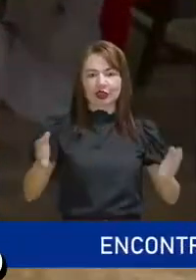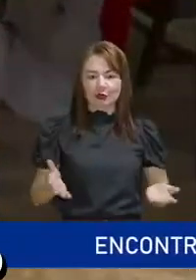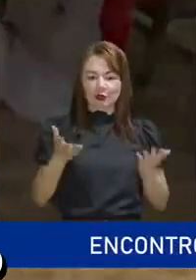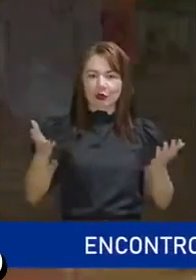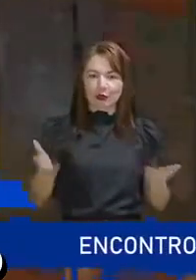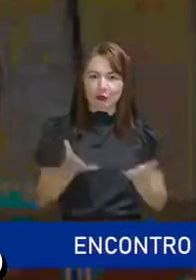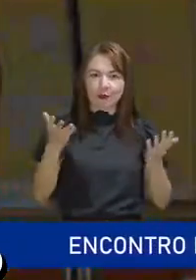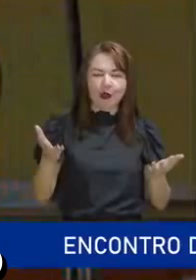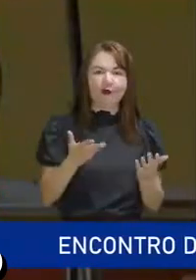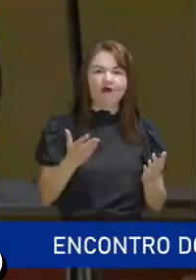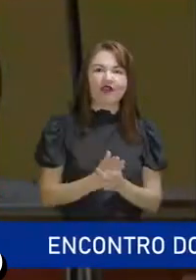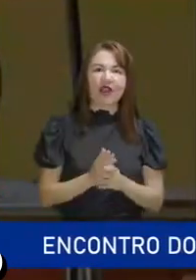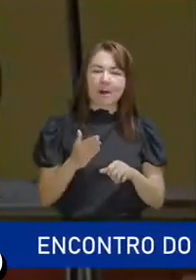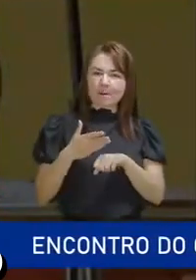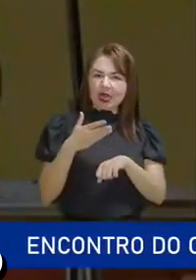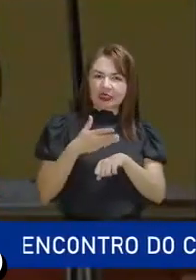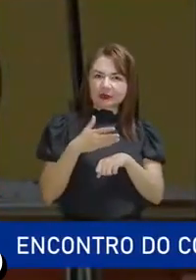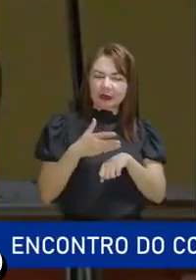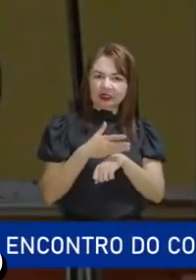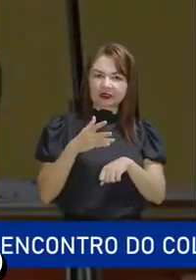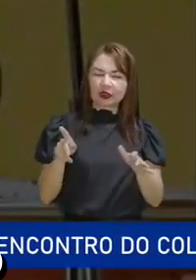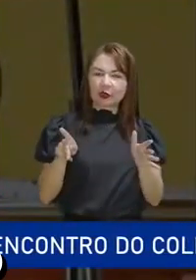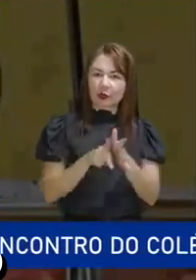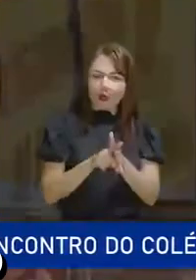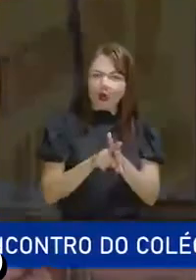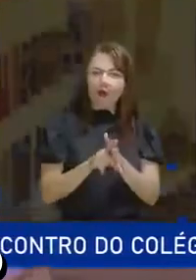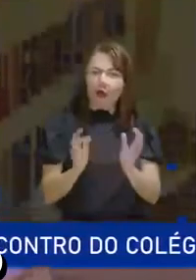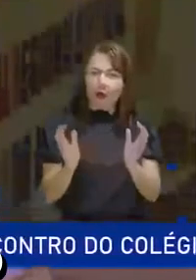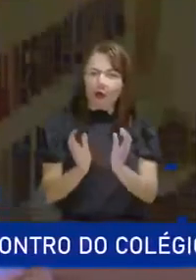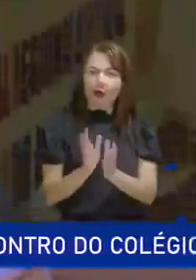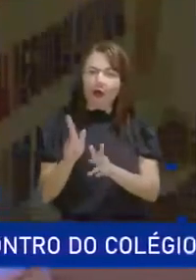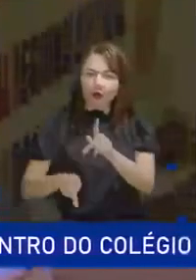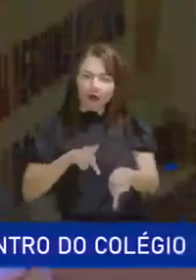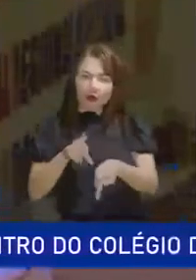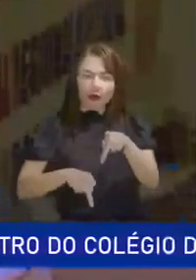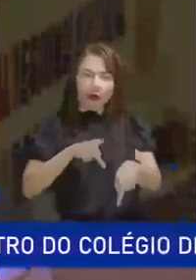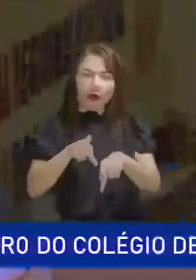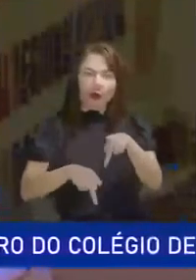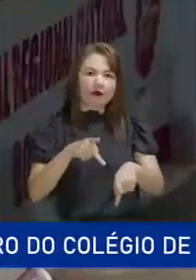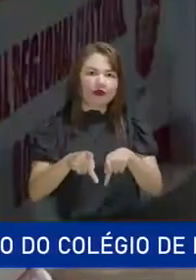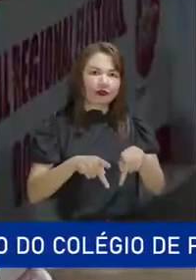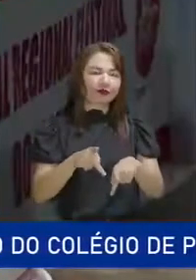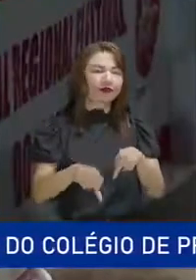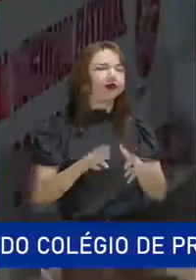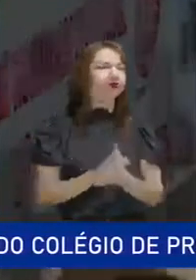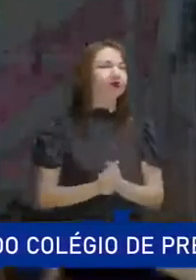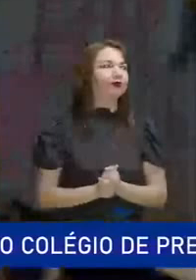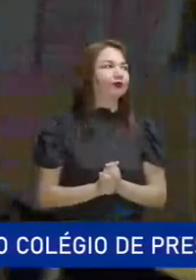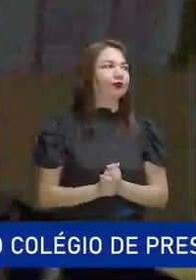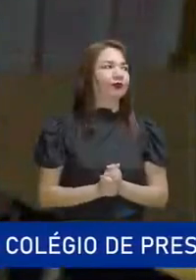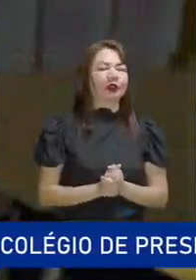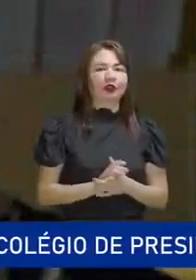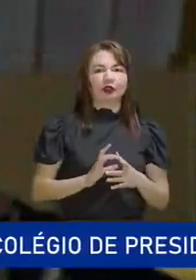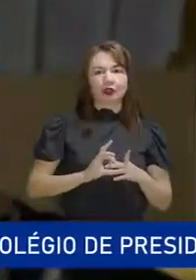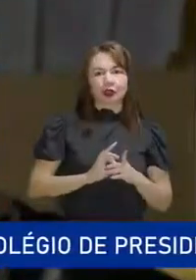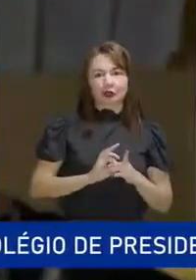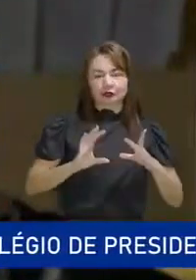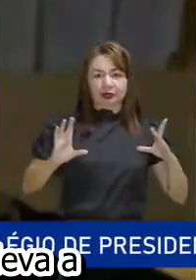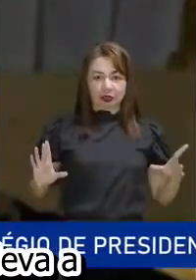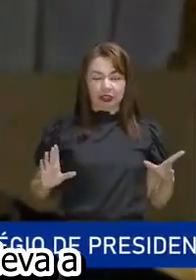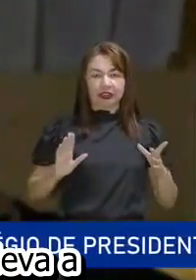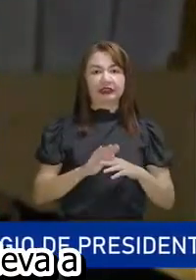maior participação dos povos originários no processo democrático. E por esta razão, o TRE